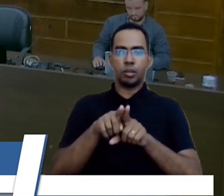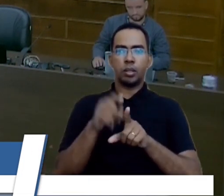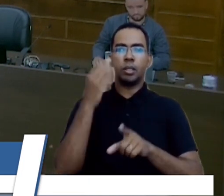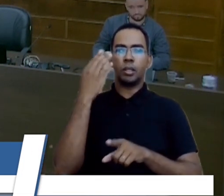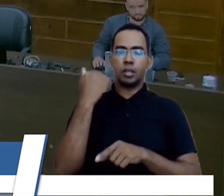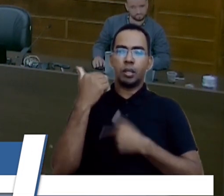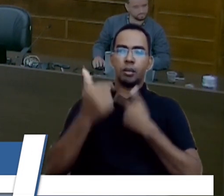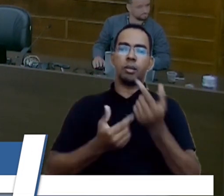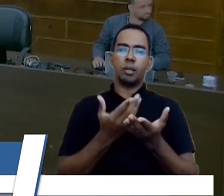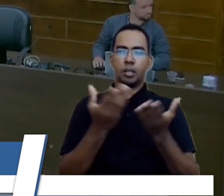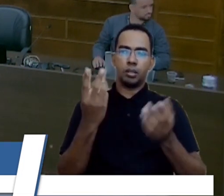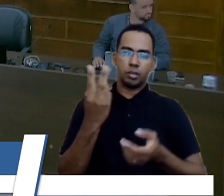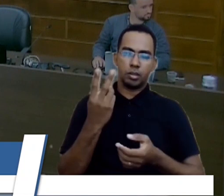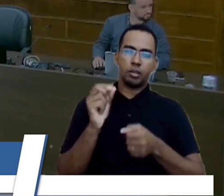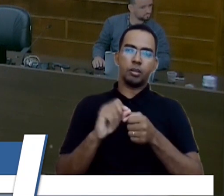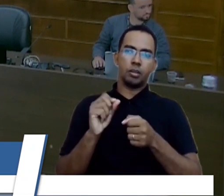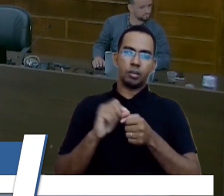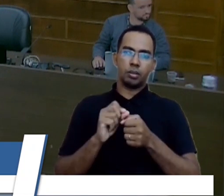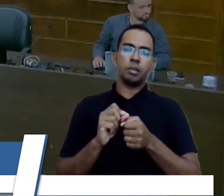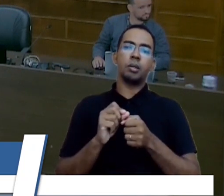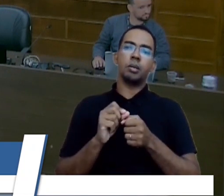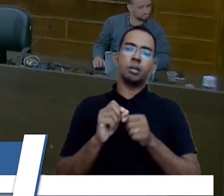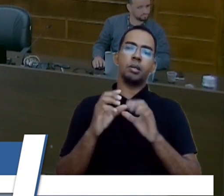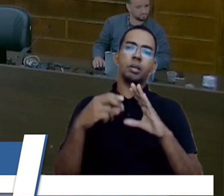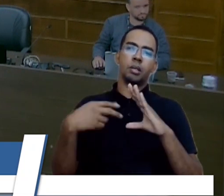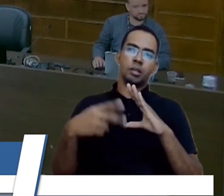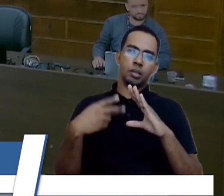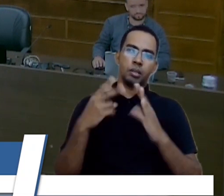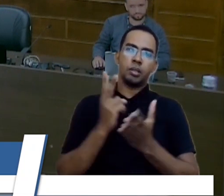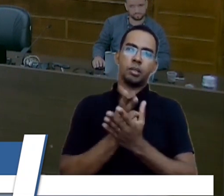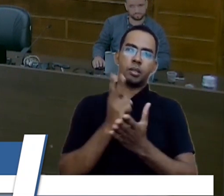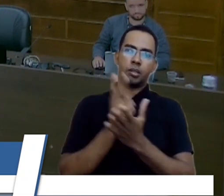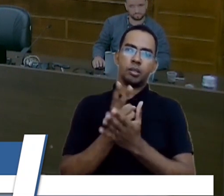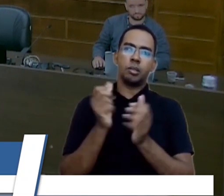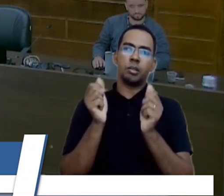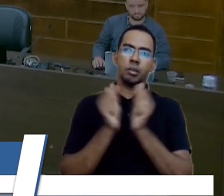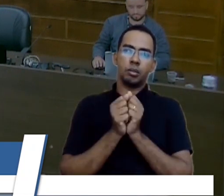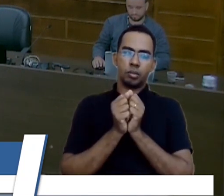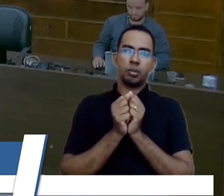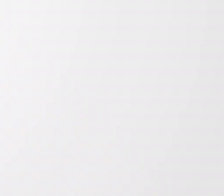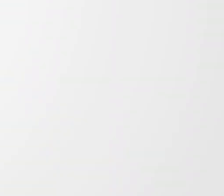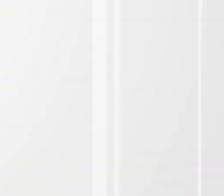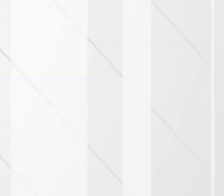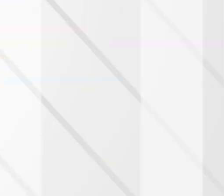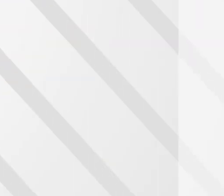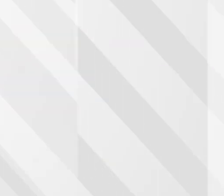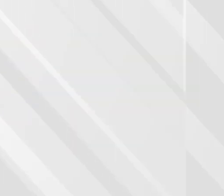eles fazem. E a Câmara Municipal está sempre junto com todos vocês.